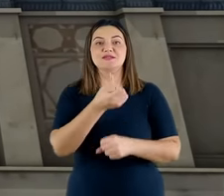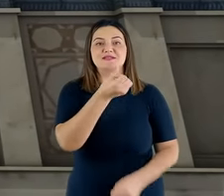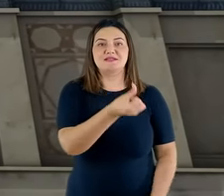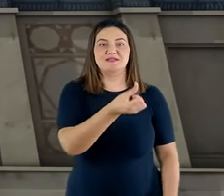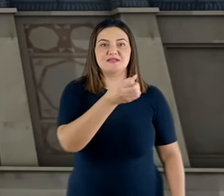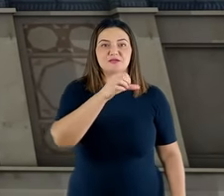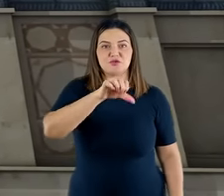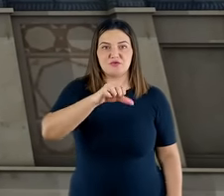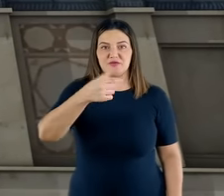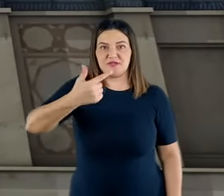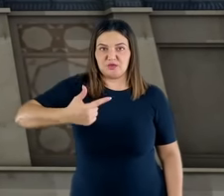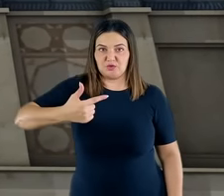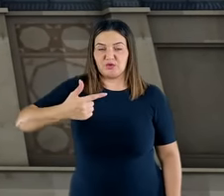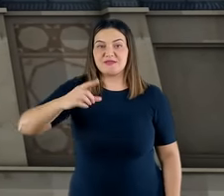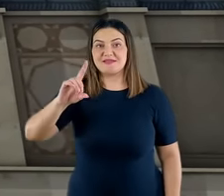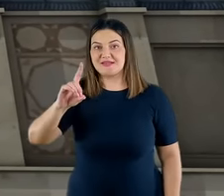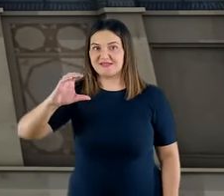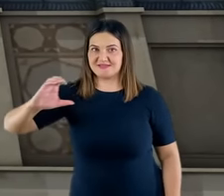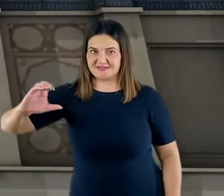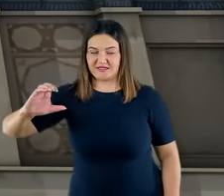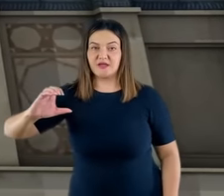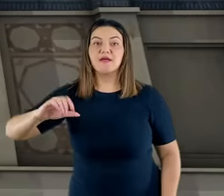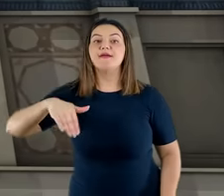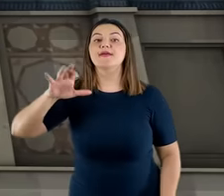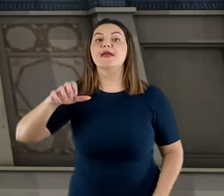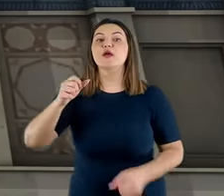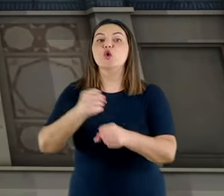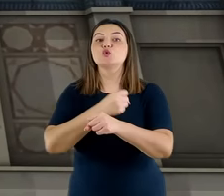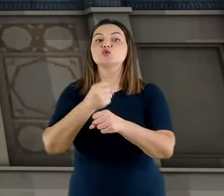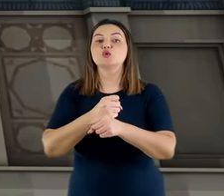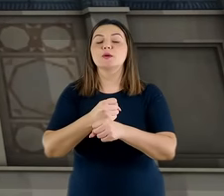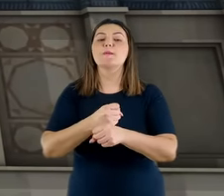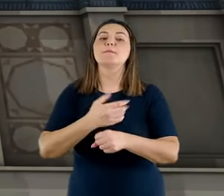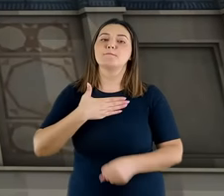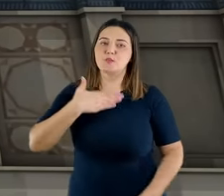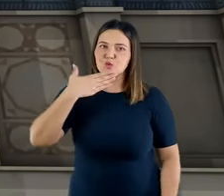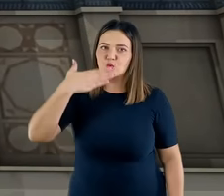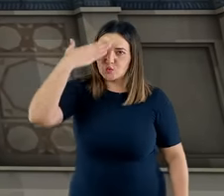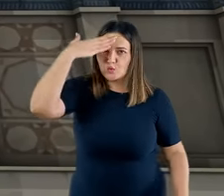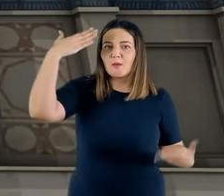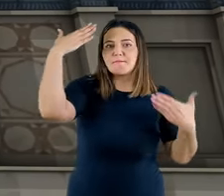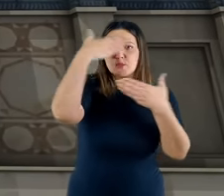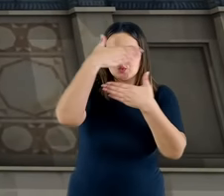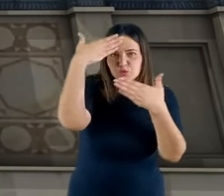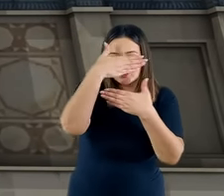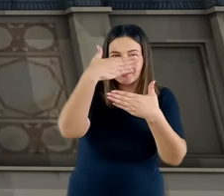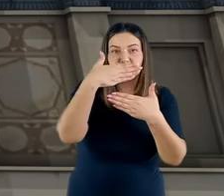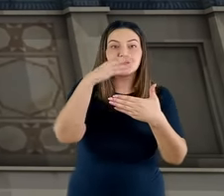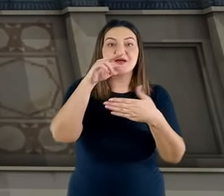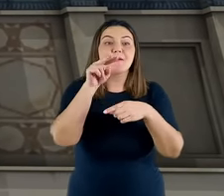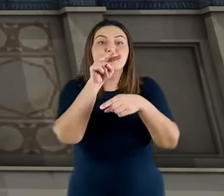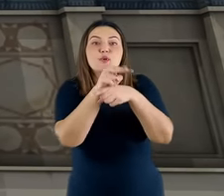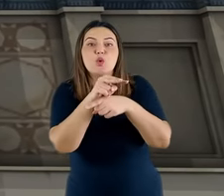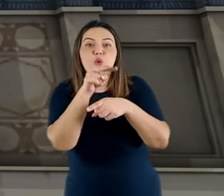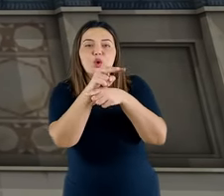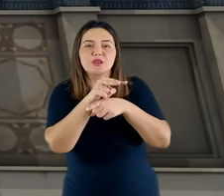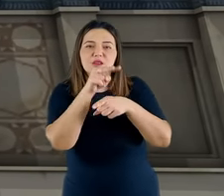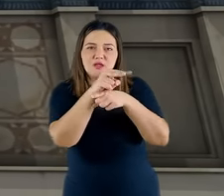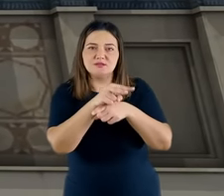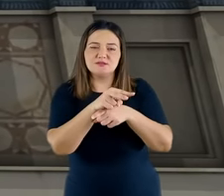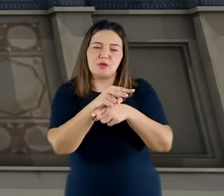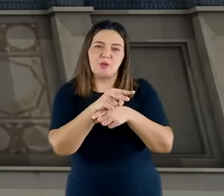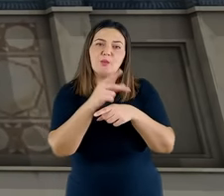em 692 d.C. pelos muçulmanos para servir de proteção para um lugar que,